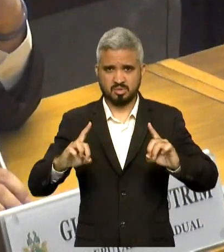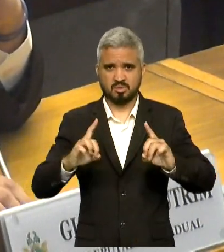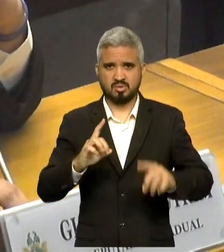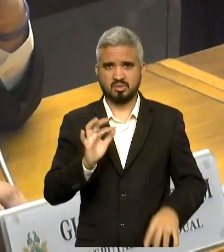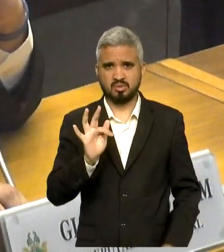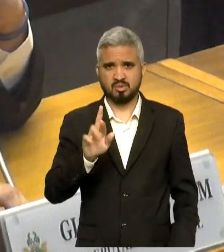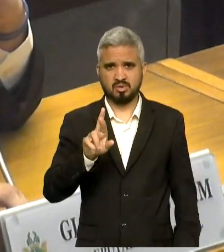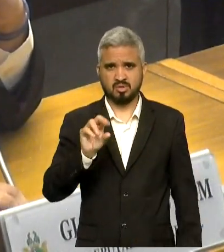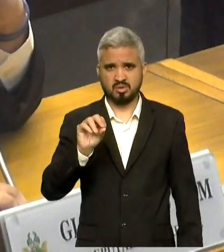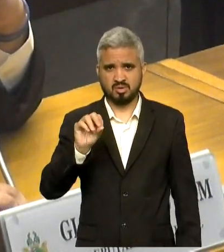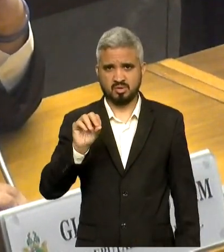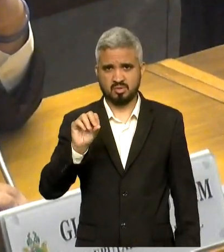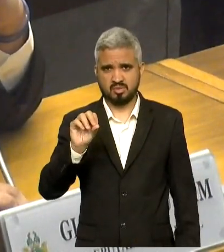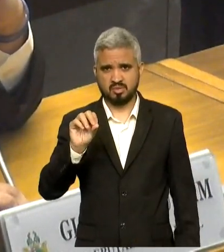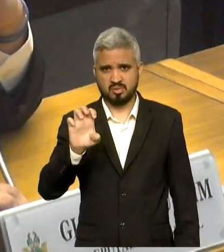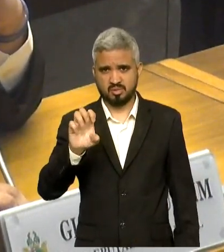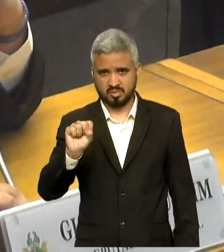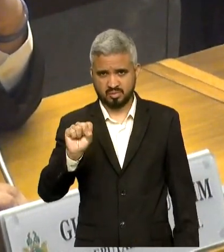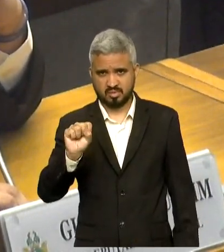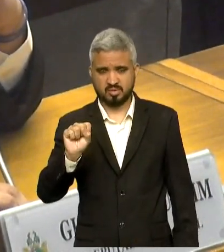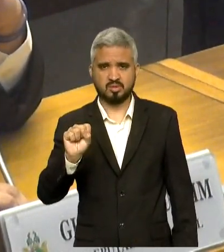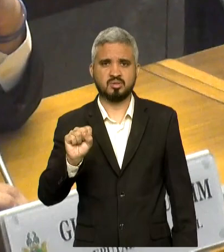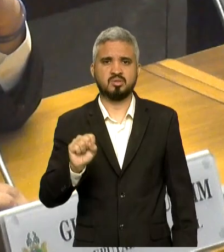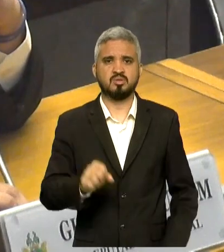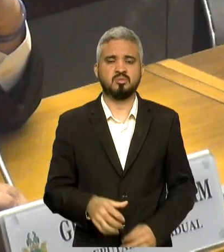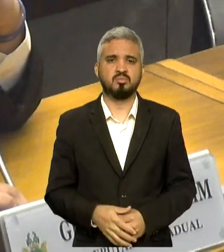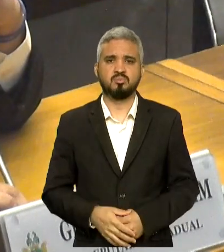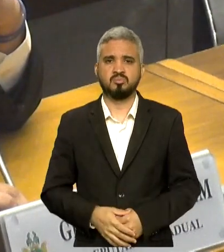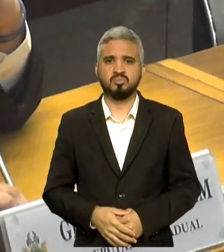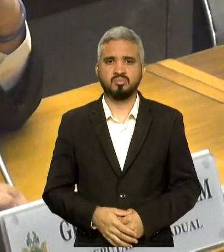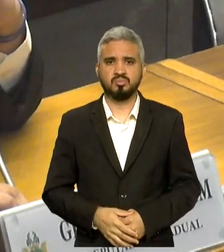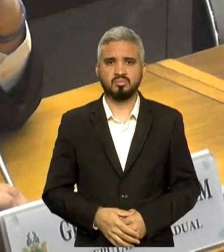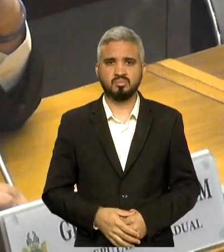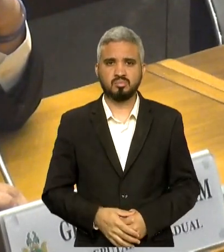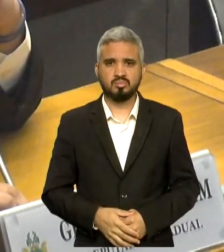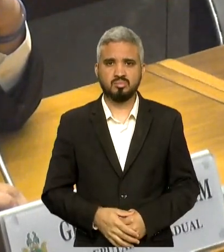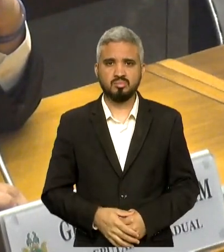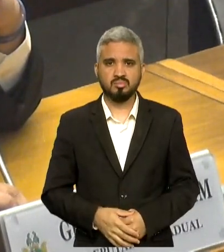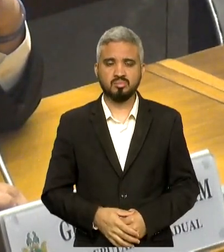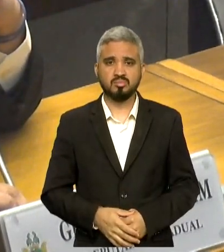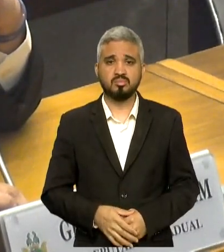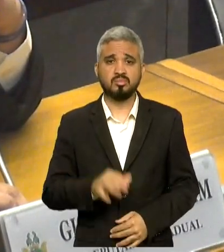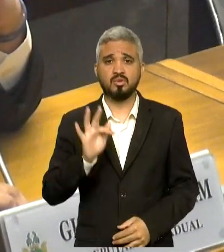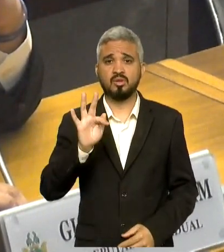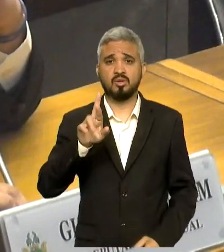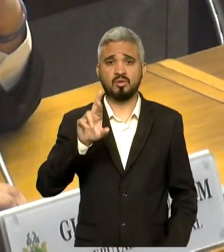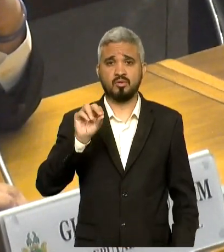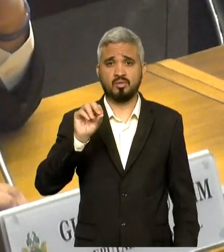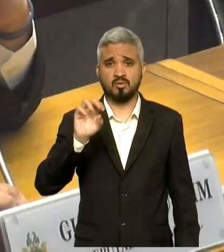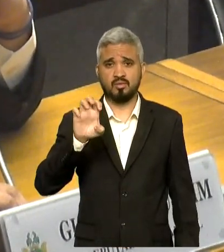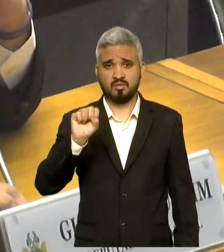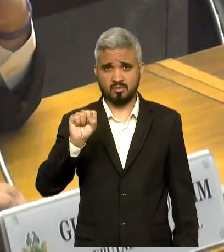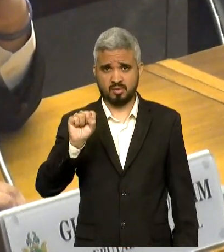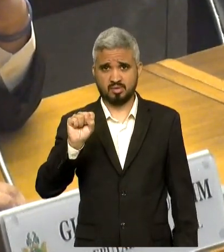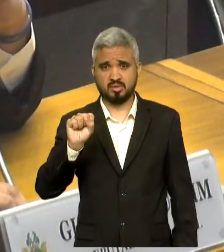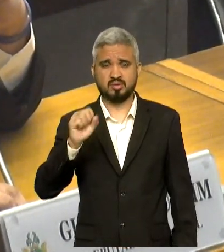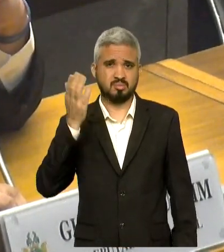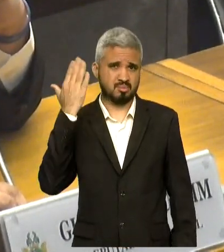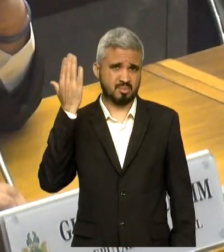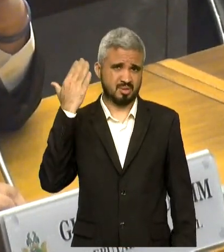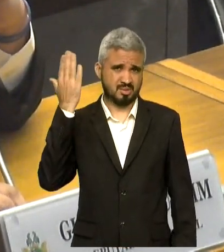grande orgulho para nós. É, Frois, que foi, na época, o governador João Alberto,